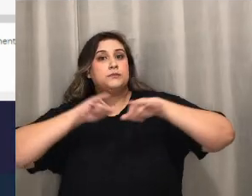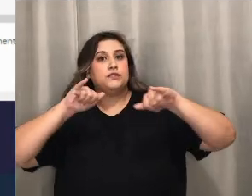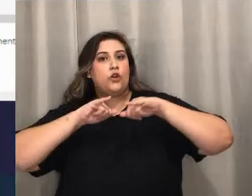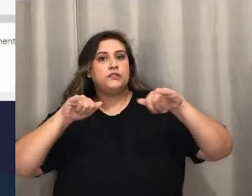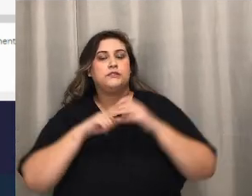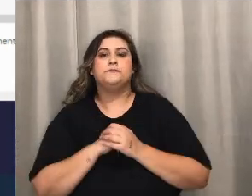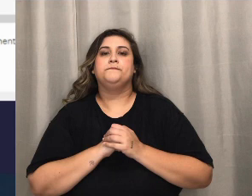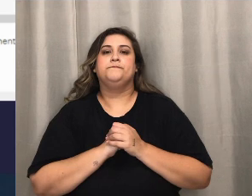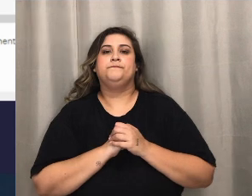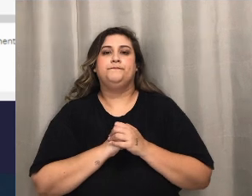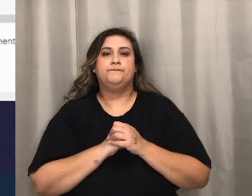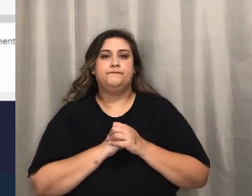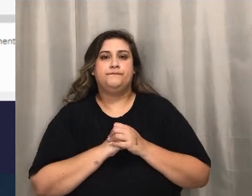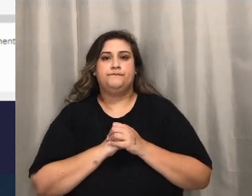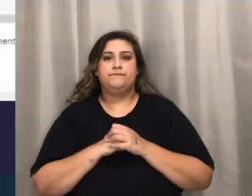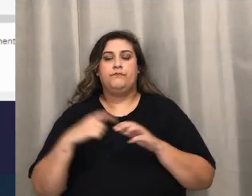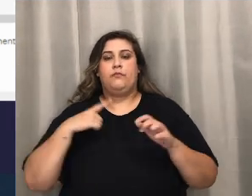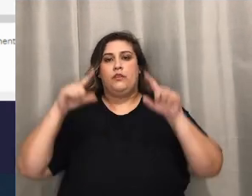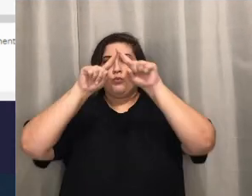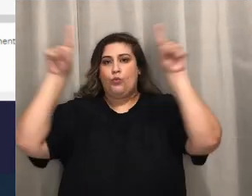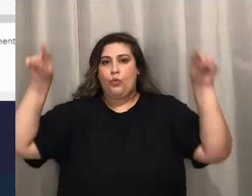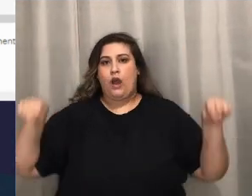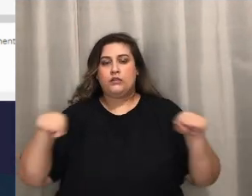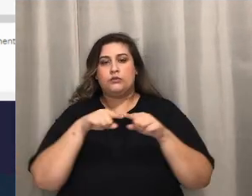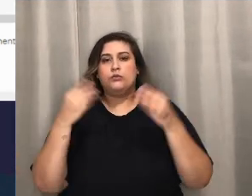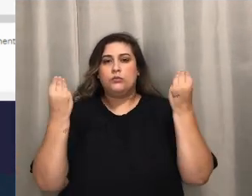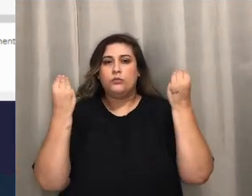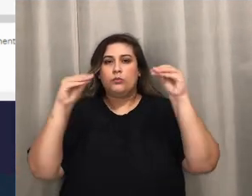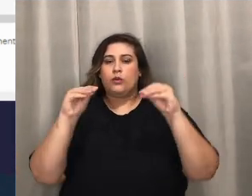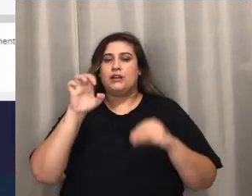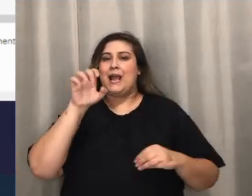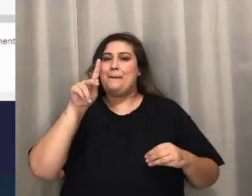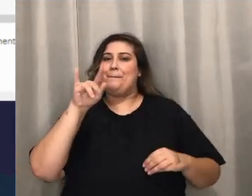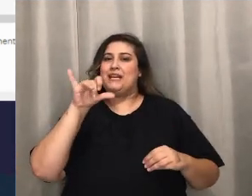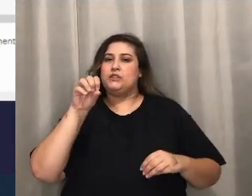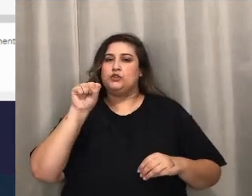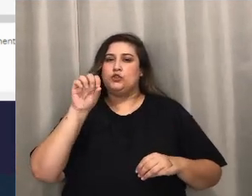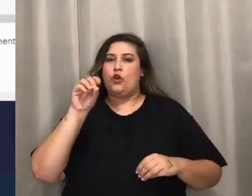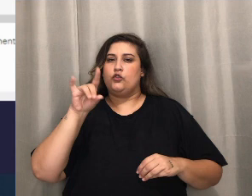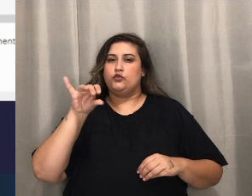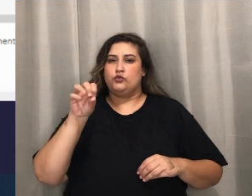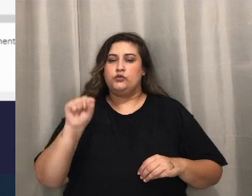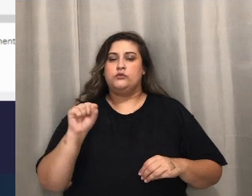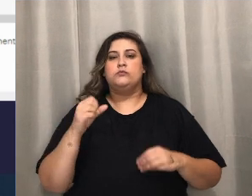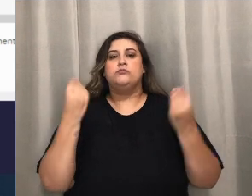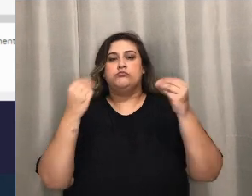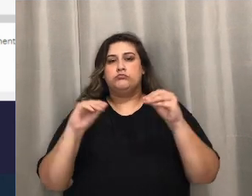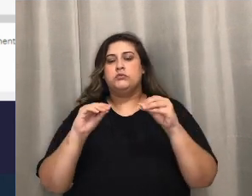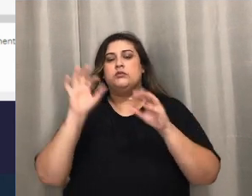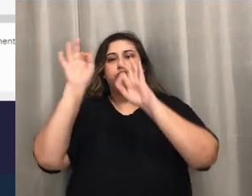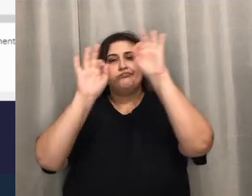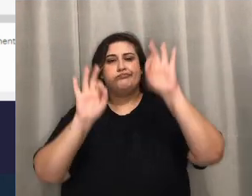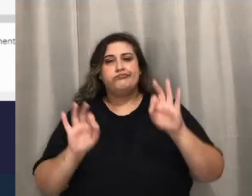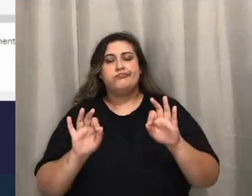Transições. E aqui um quadro onde nós vamos aplicar os nossos episódios e formular e elaborar